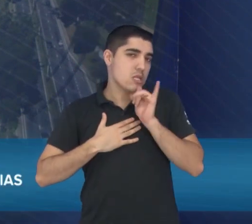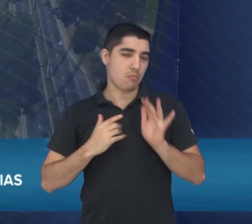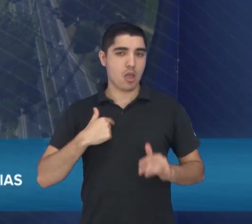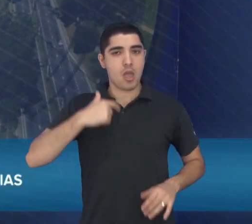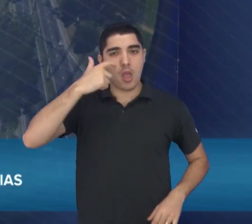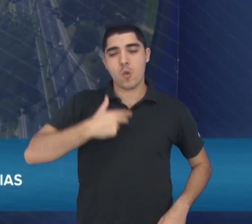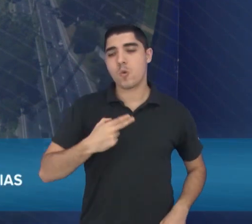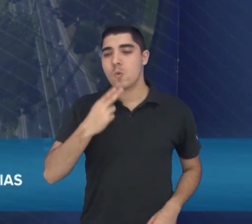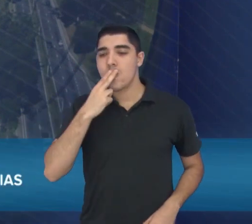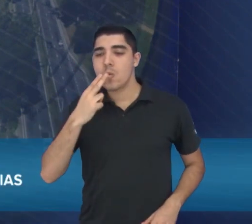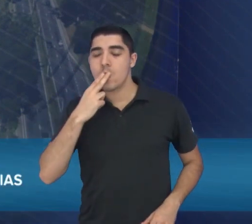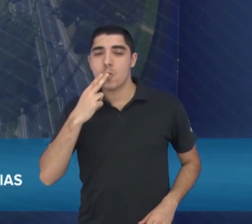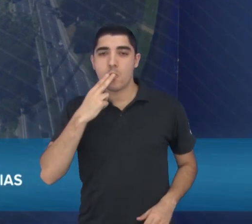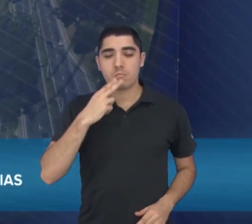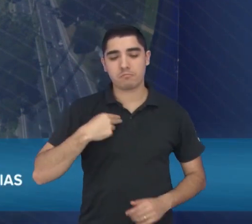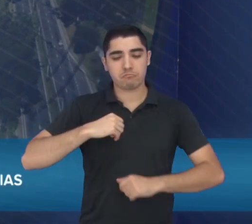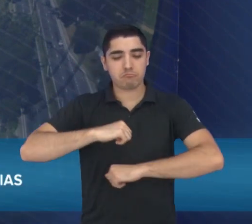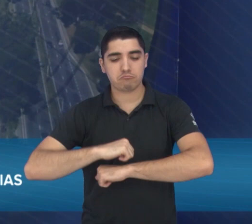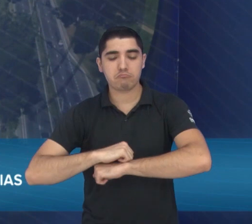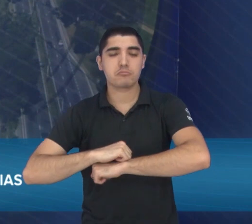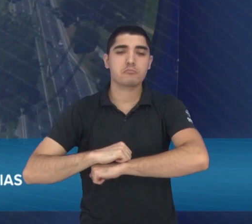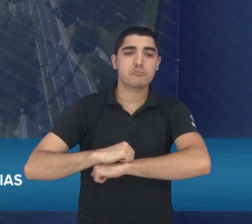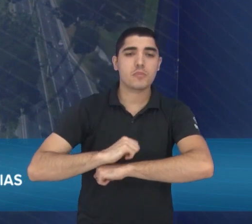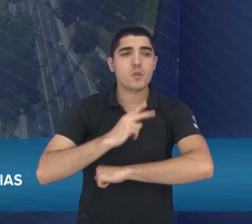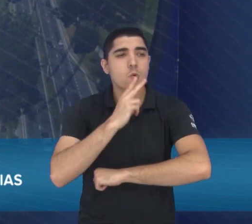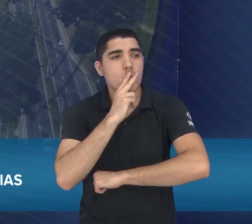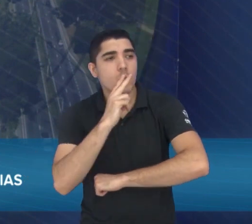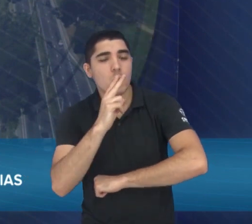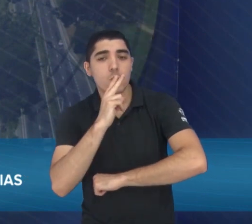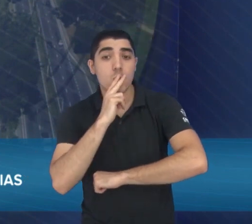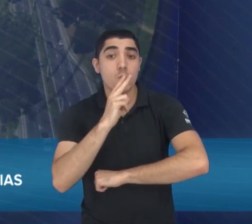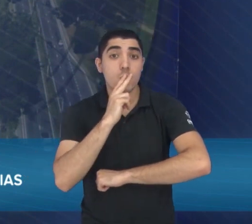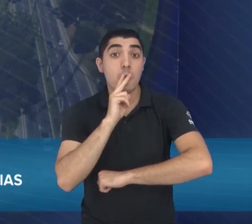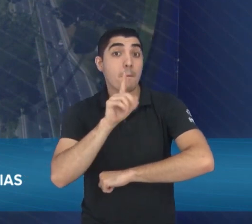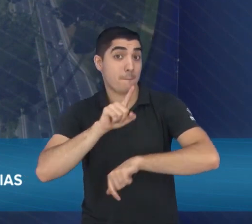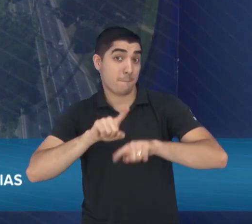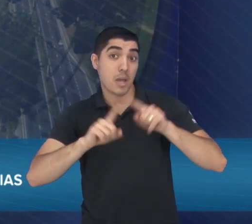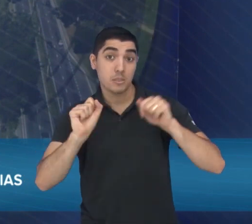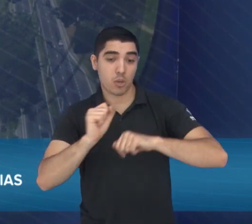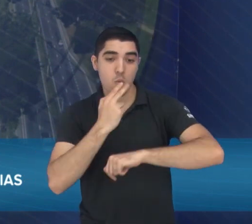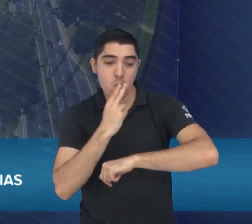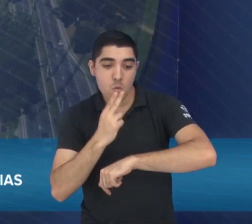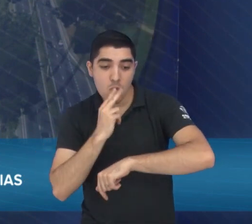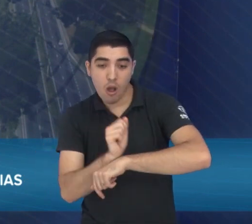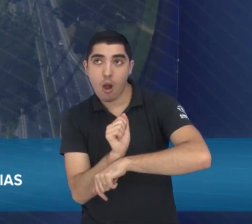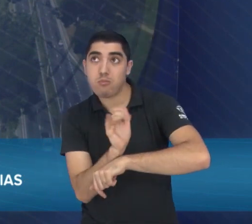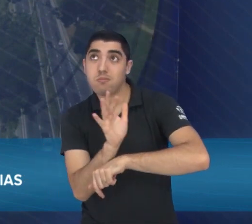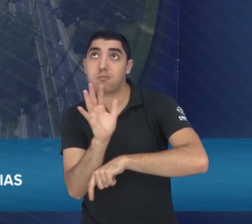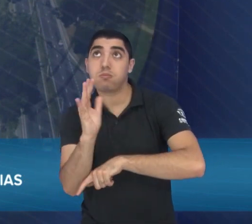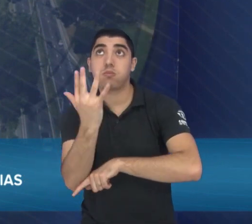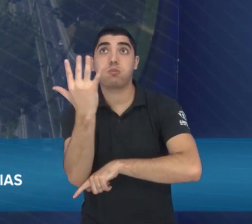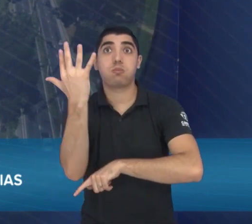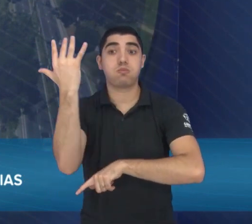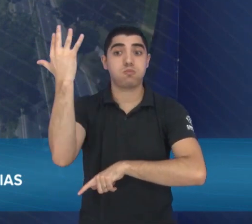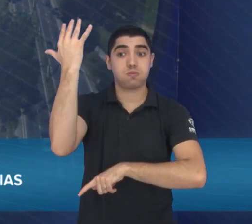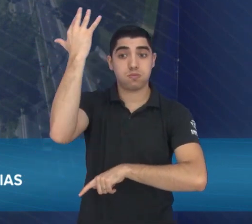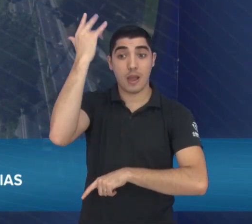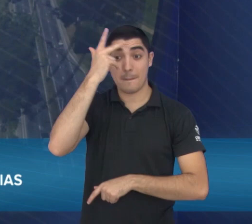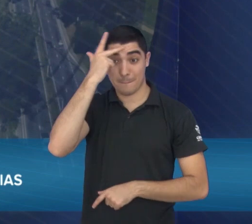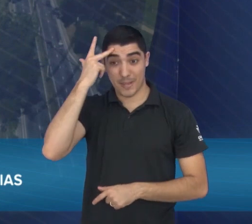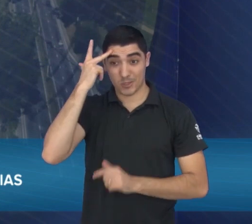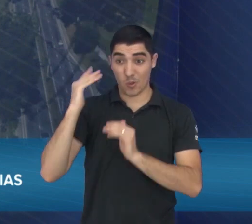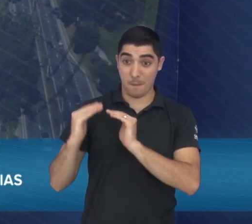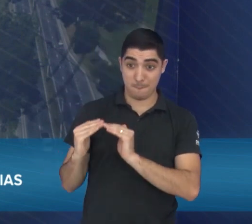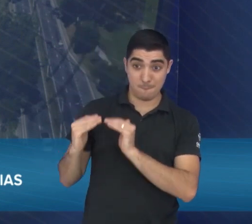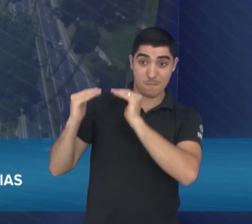ali fumando na minha varanda, mas pode ir cheiro, principalmente, e fumaça na casa do vizinho. Como lidar com essa situação? Essa é